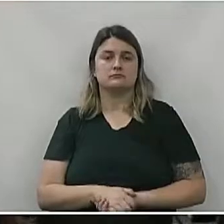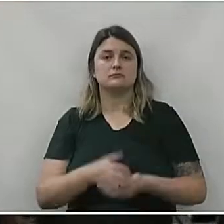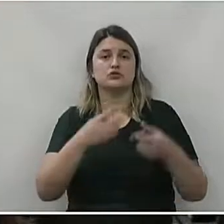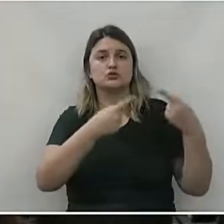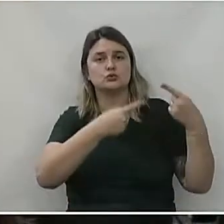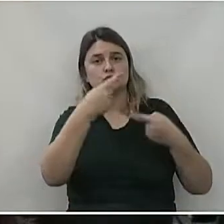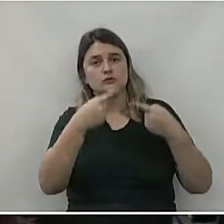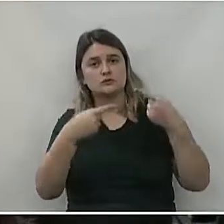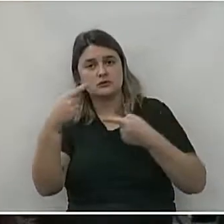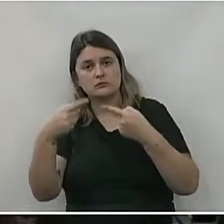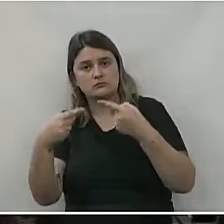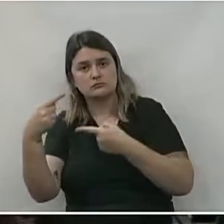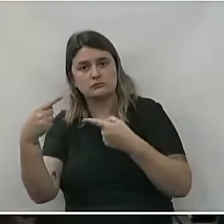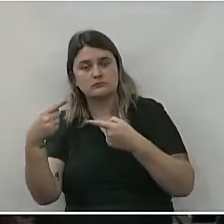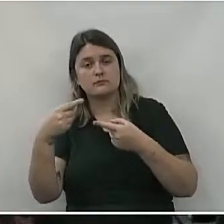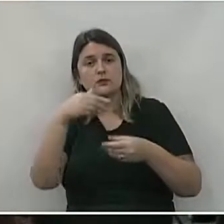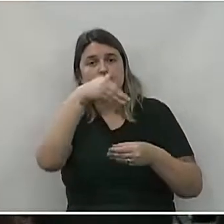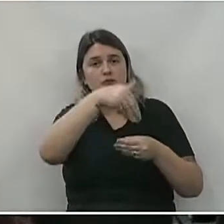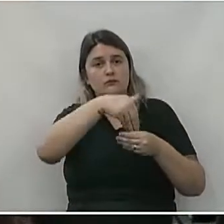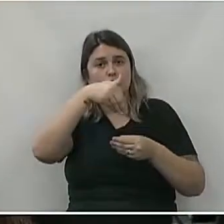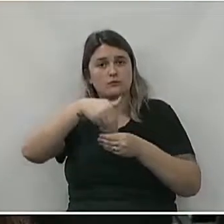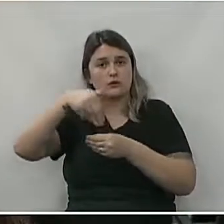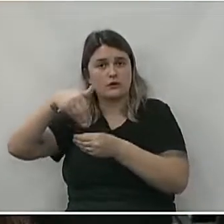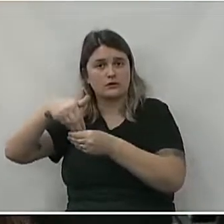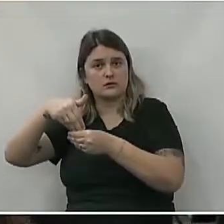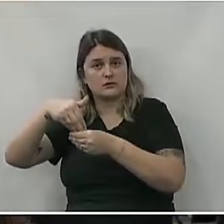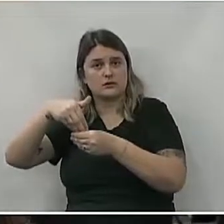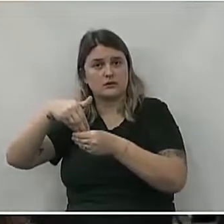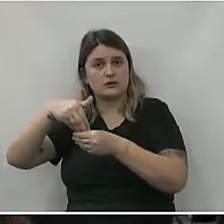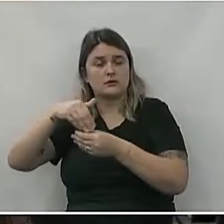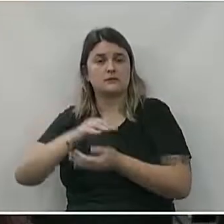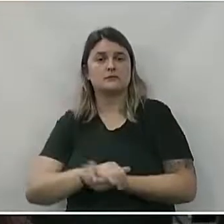Em discussão? Em votação, senhores vereadores.